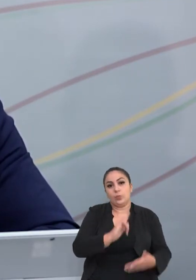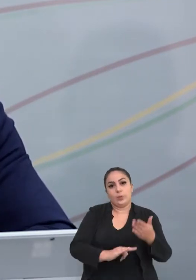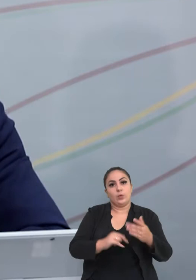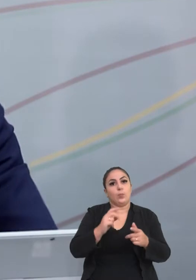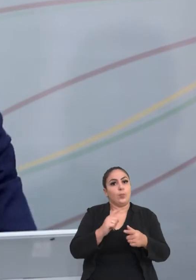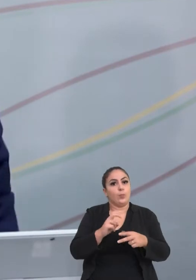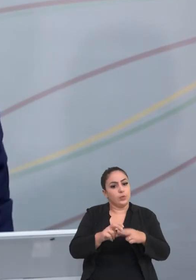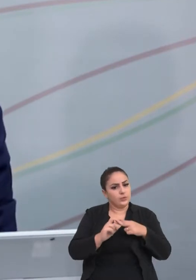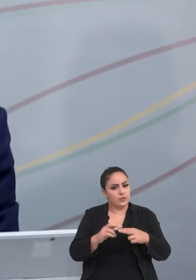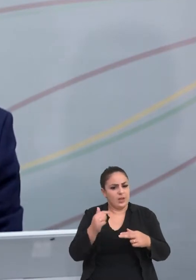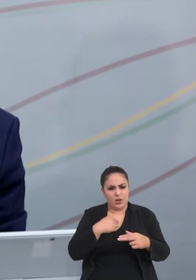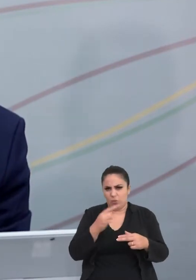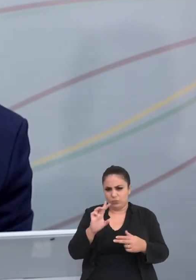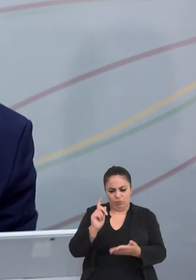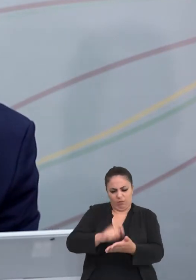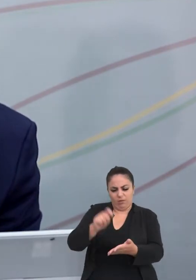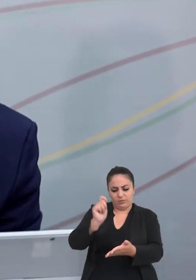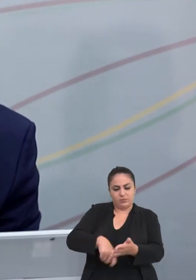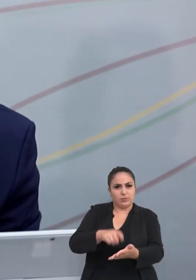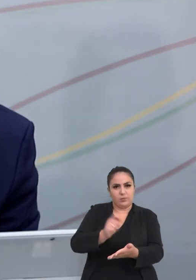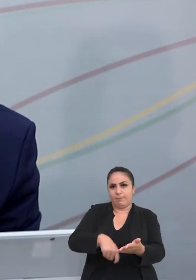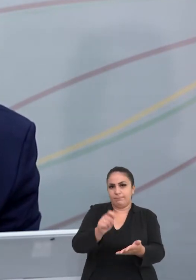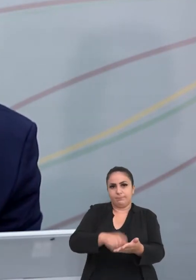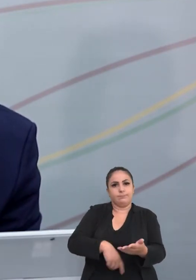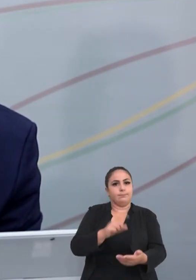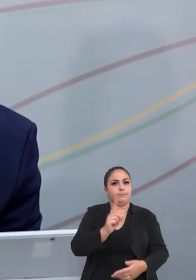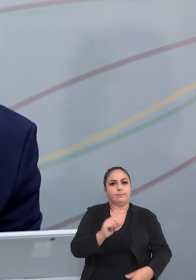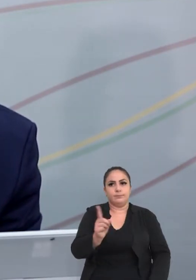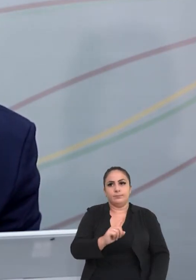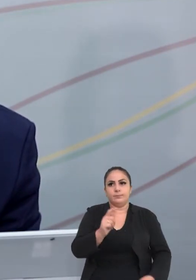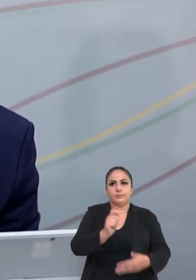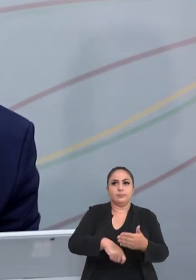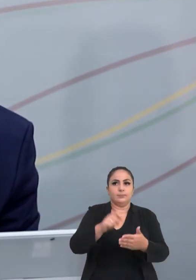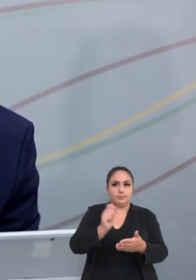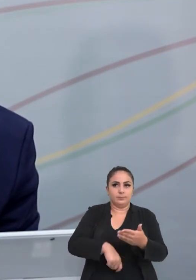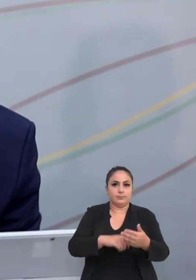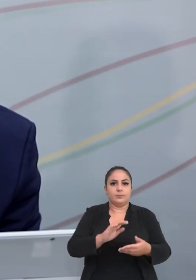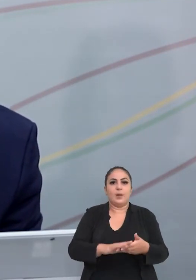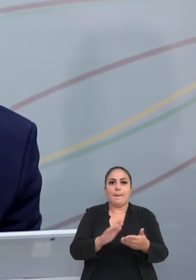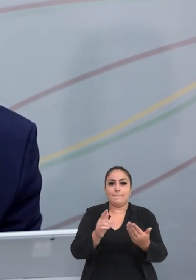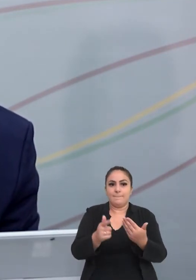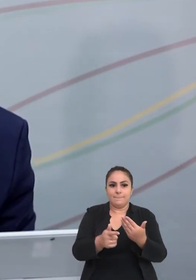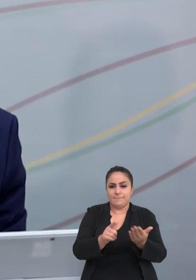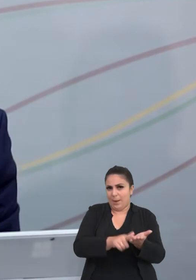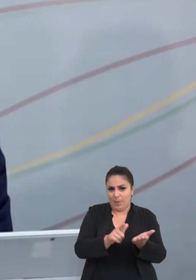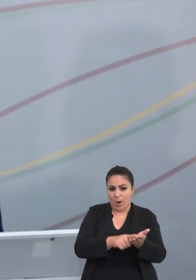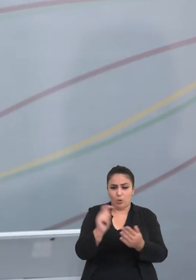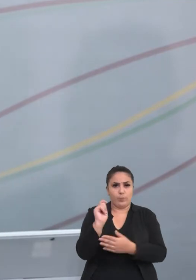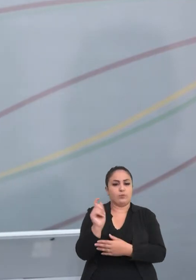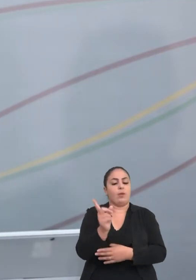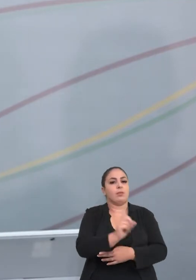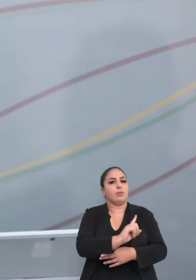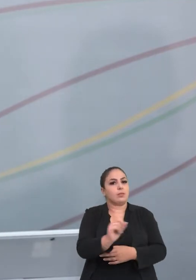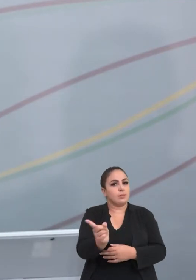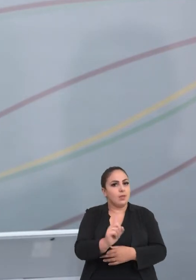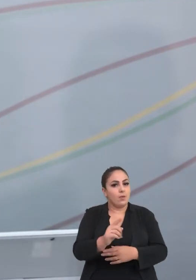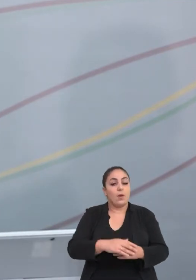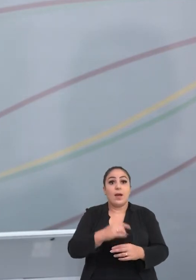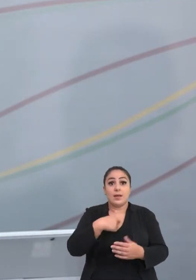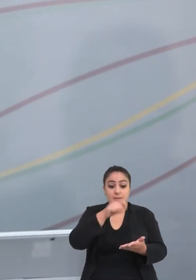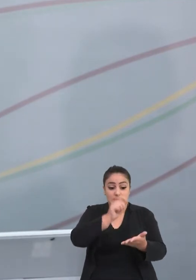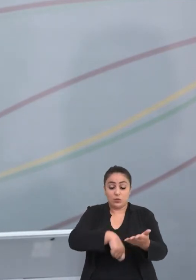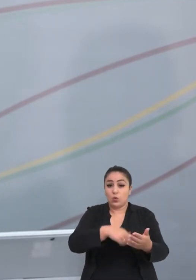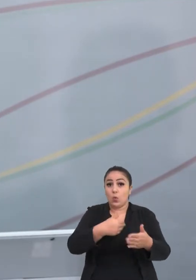esses documentos. Então, eu não sou um assinador de documentos que fica assinando papel automaticamente.